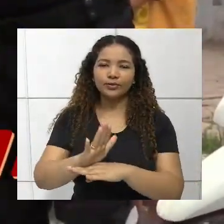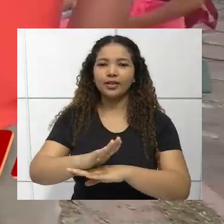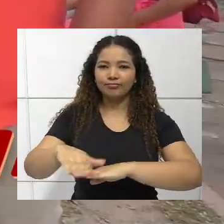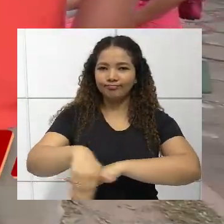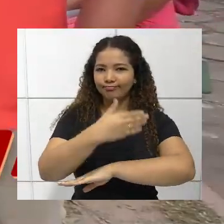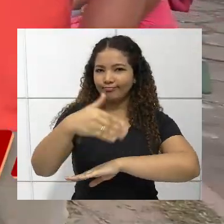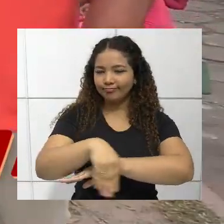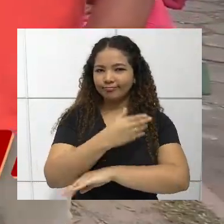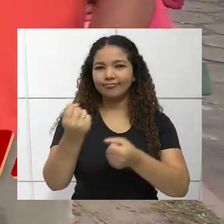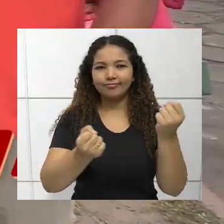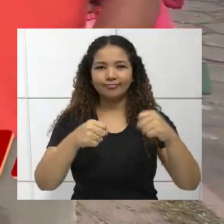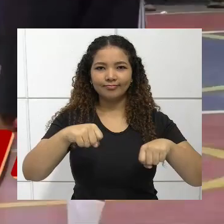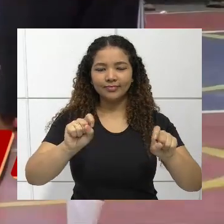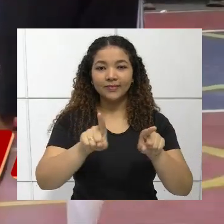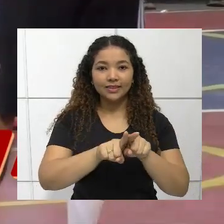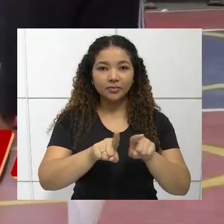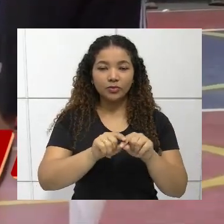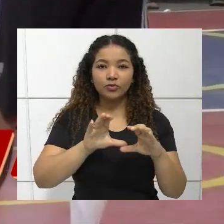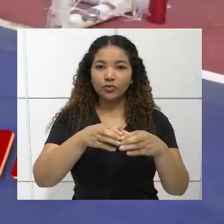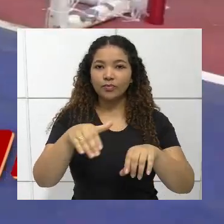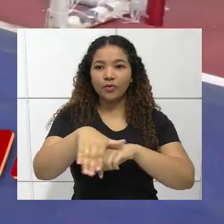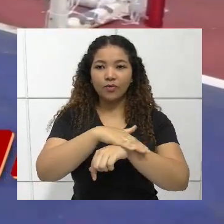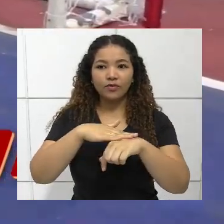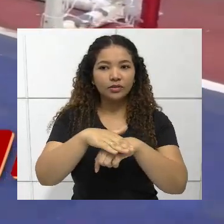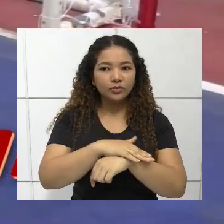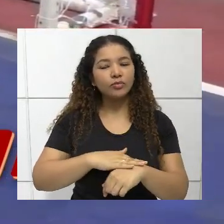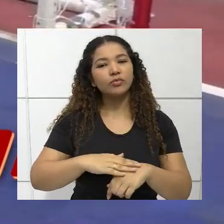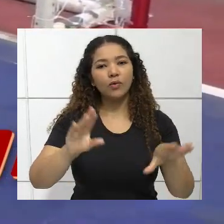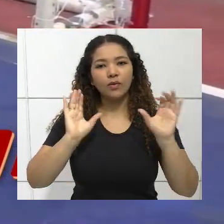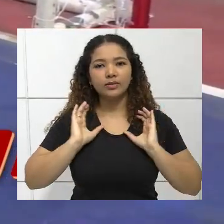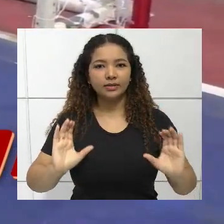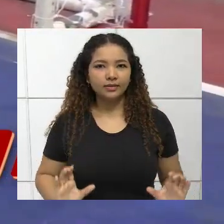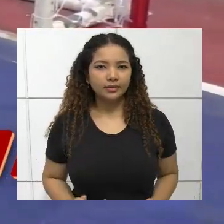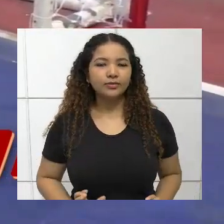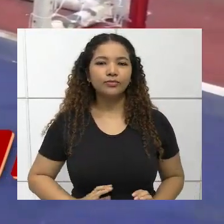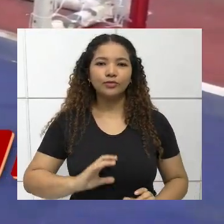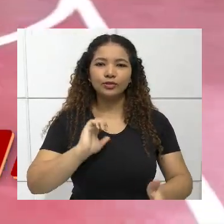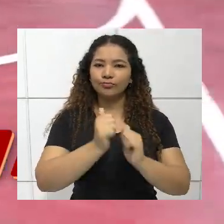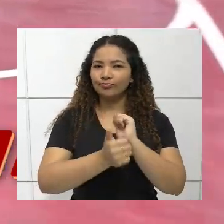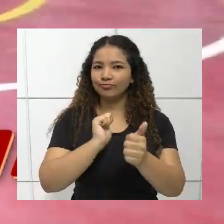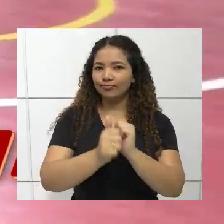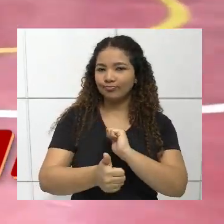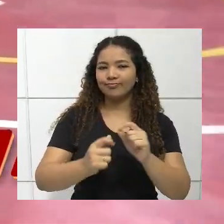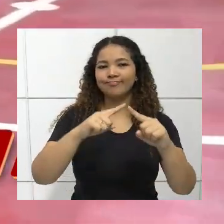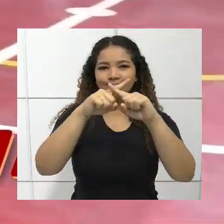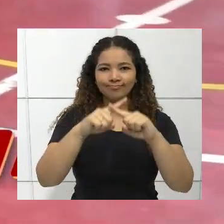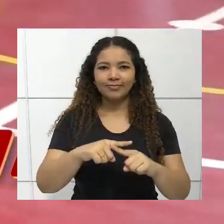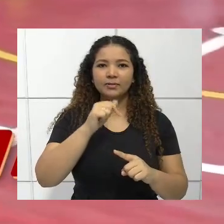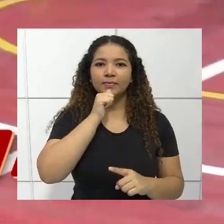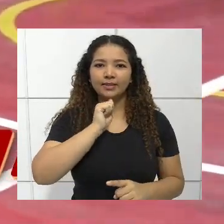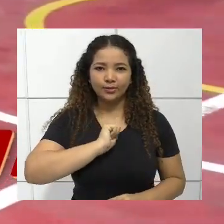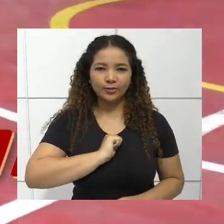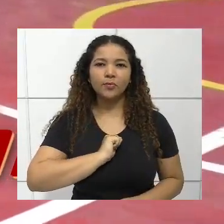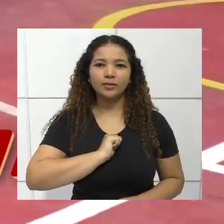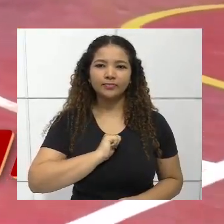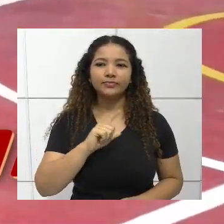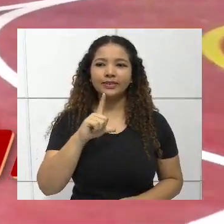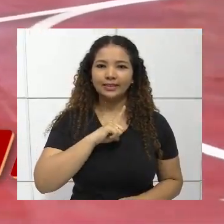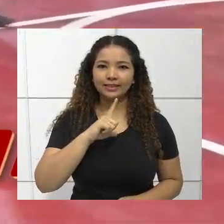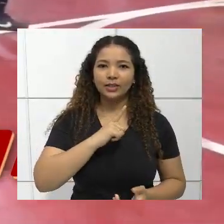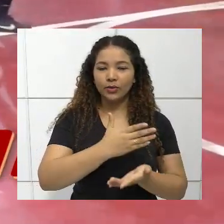município. E a nossa equipe conversou com a coordenação dos Jogos dos Servidores Públicos Municipais de Abaetetuba, que terá o seu